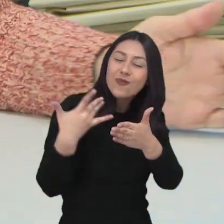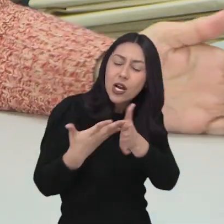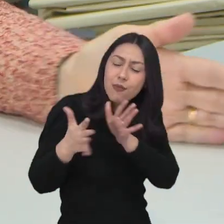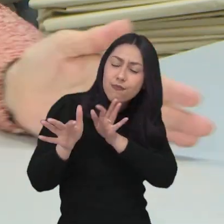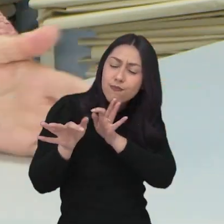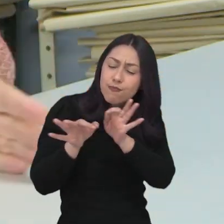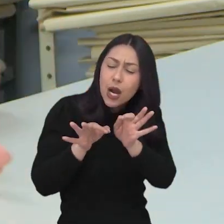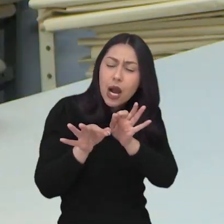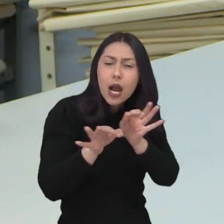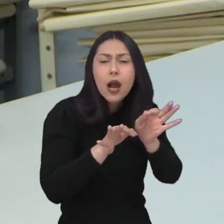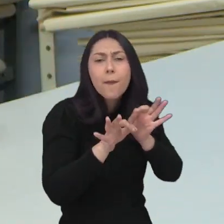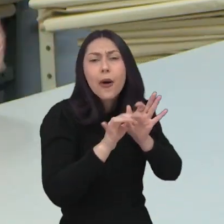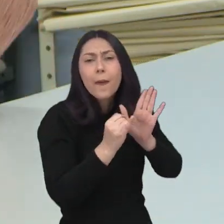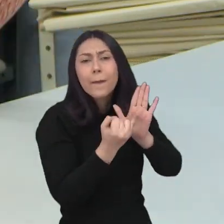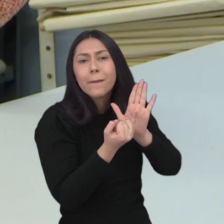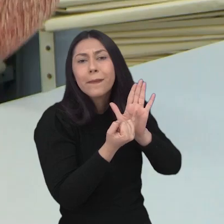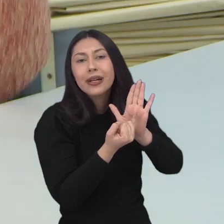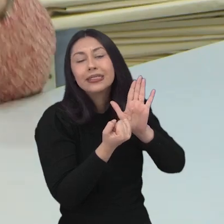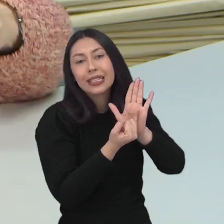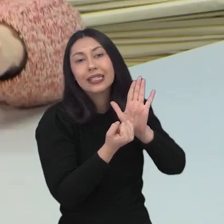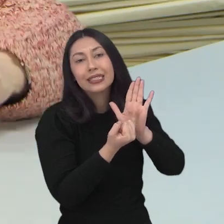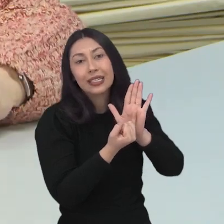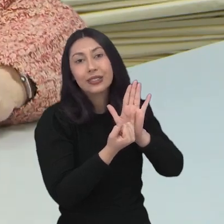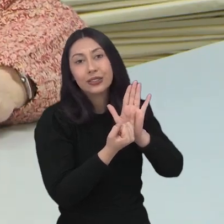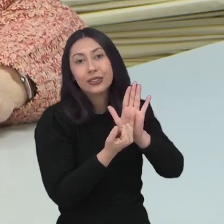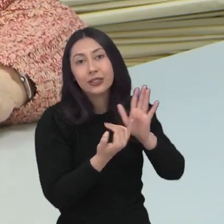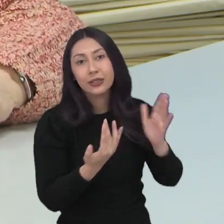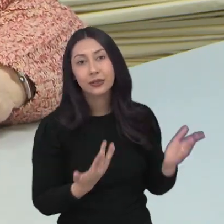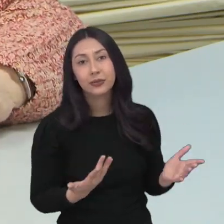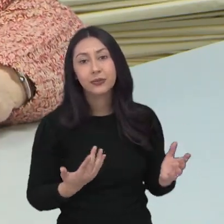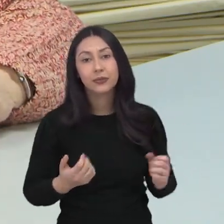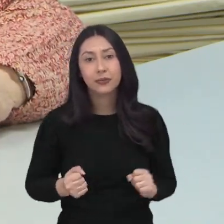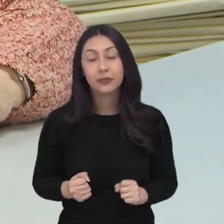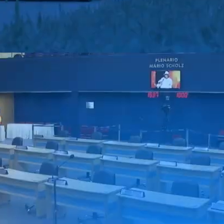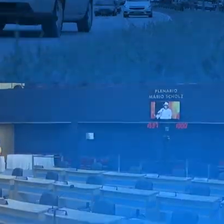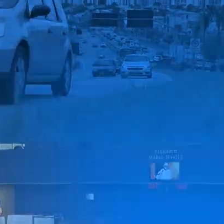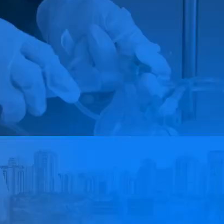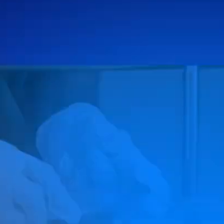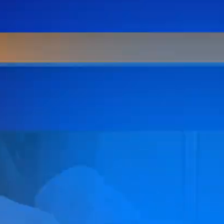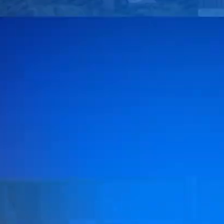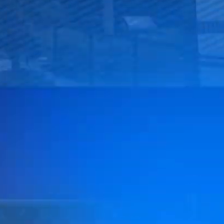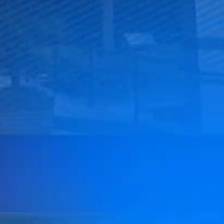de construir uma identidade que precede a nossa própria existência.